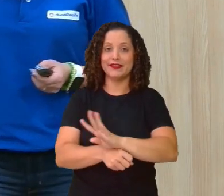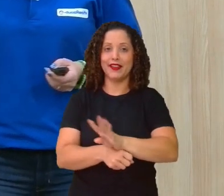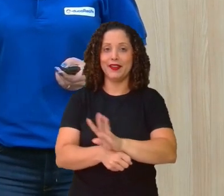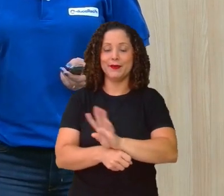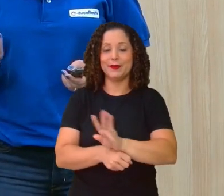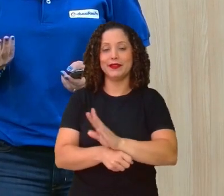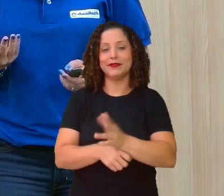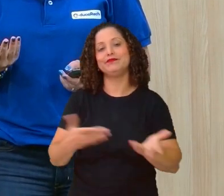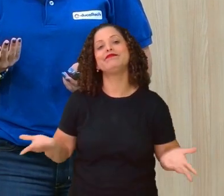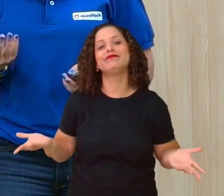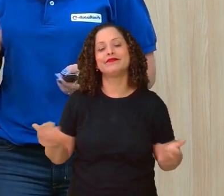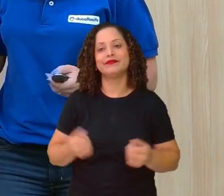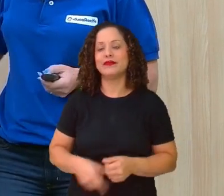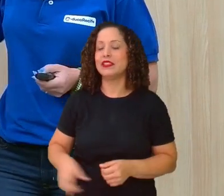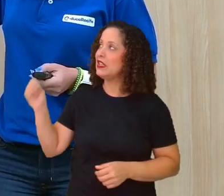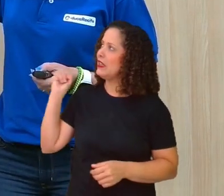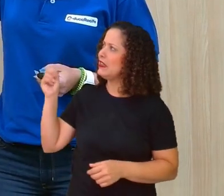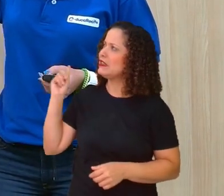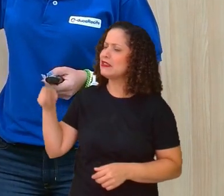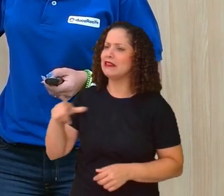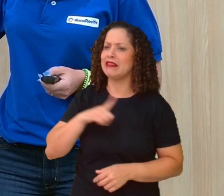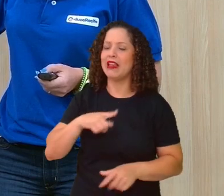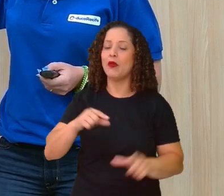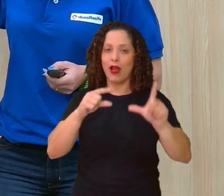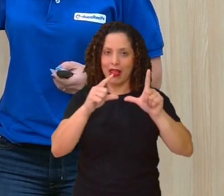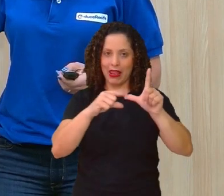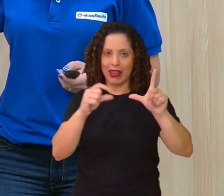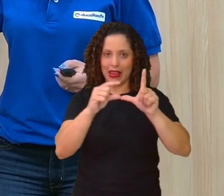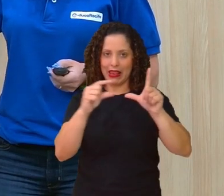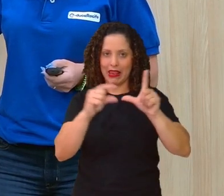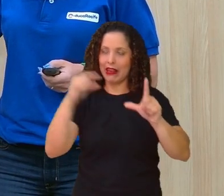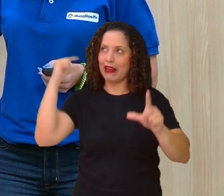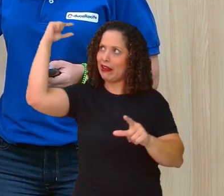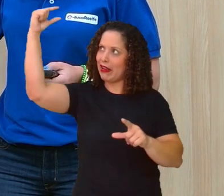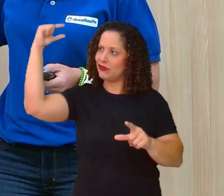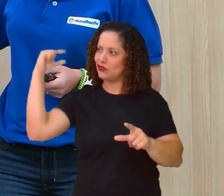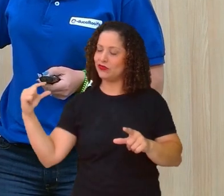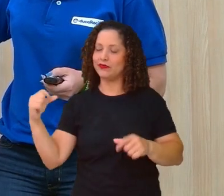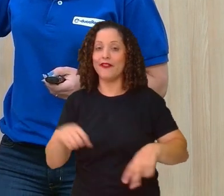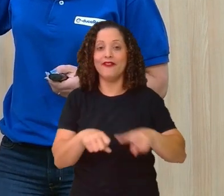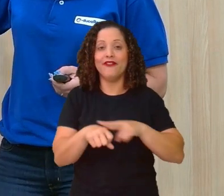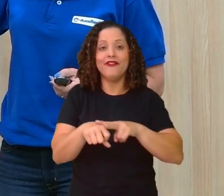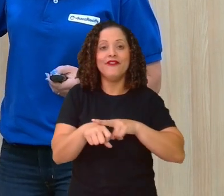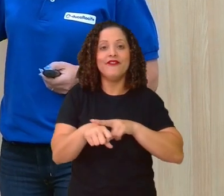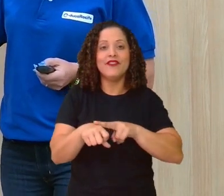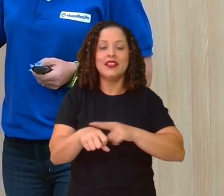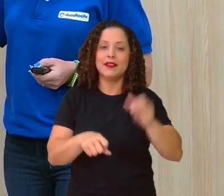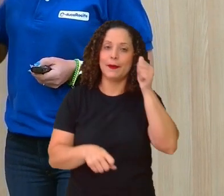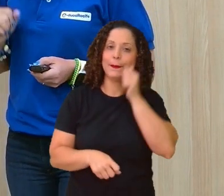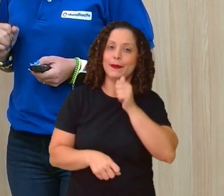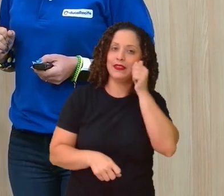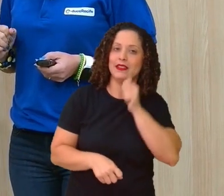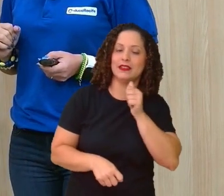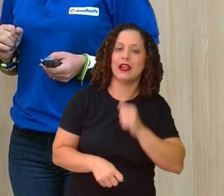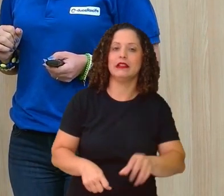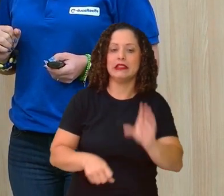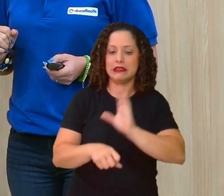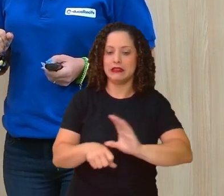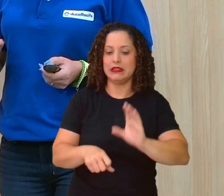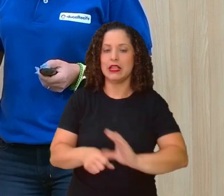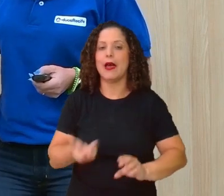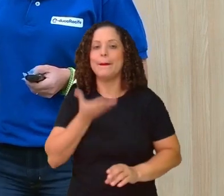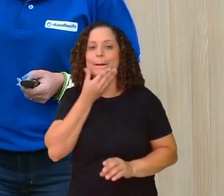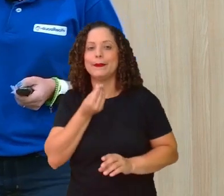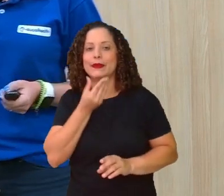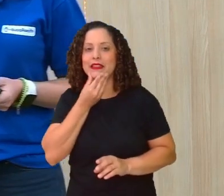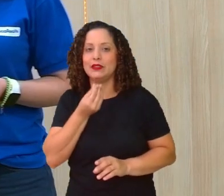E também esse gráfico tem uma legenda, o verde para as meninas e o cinza para os meninos.